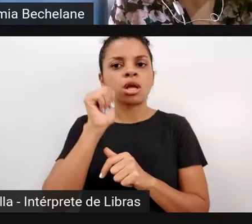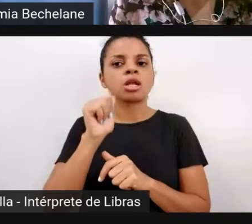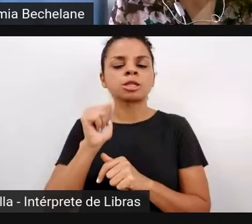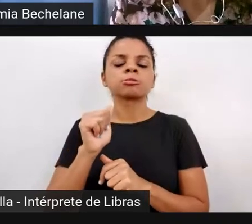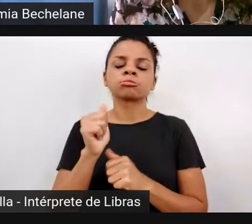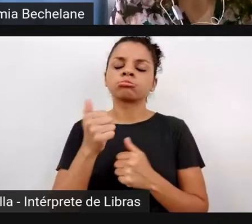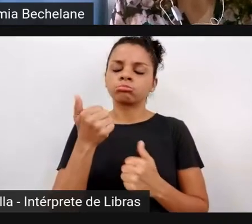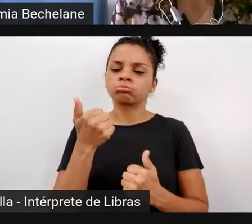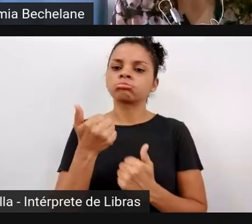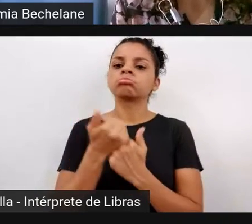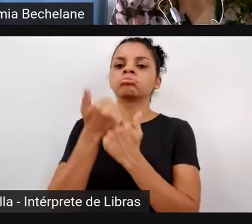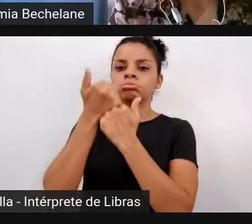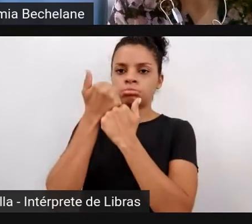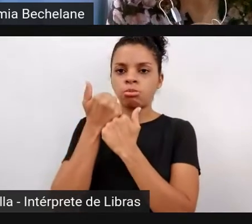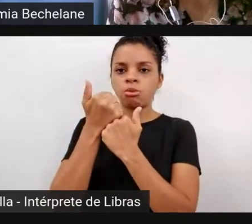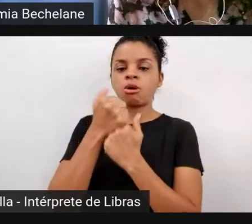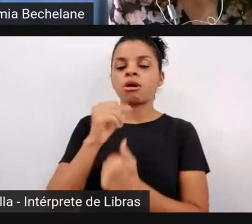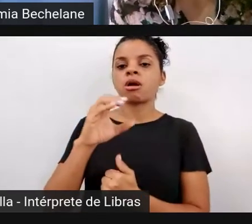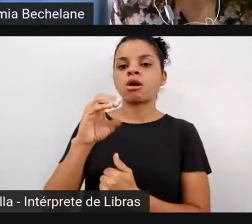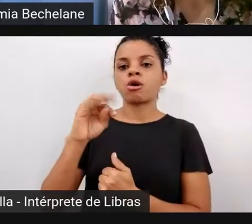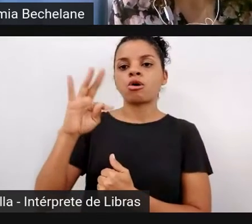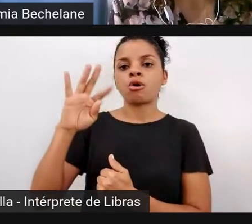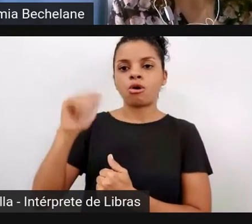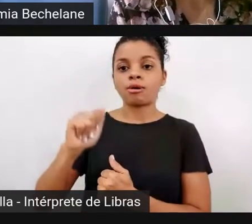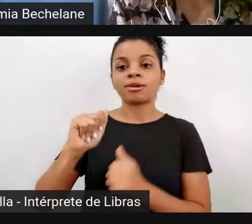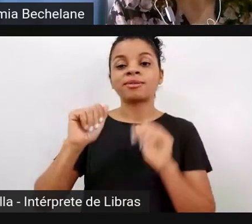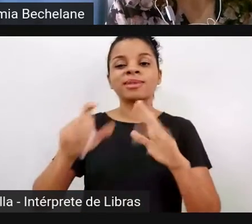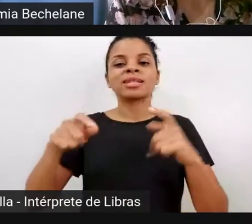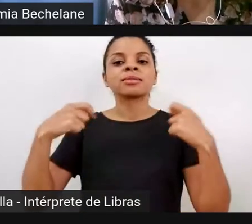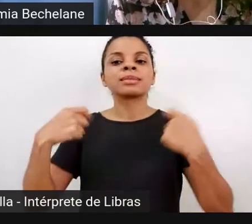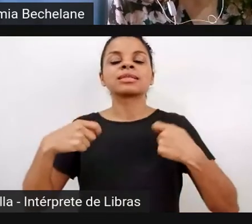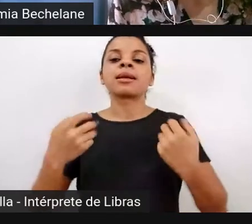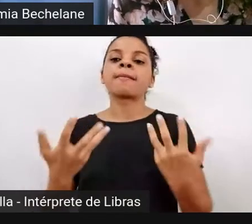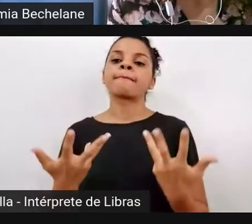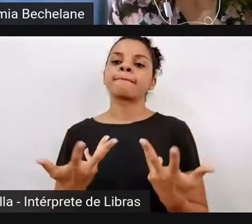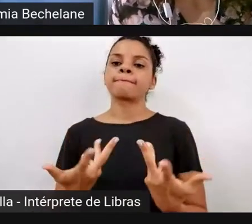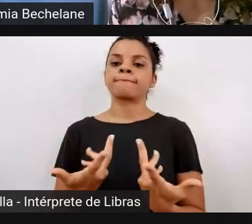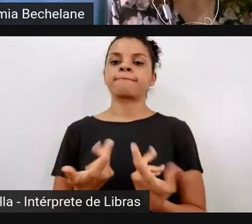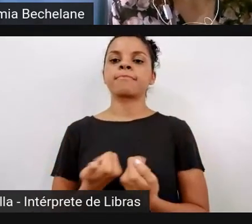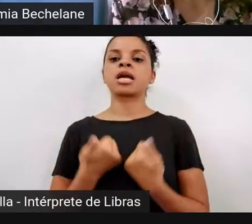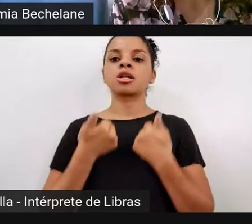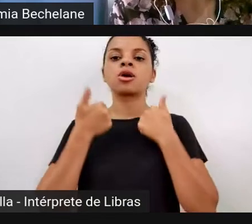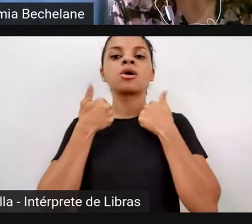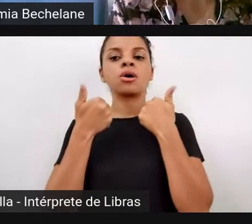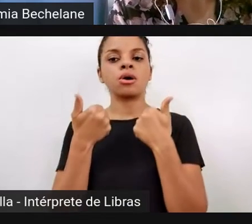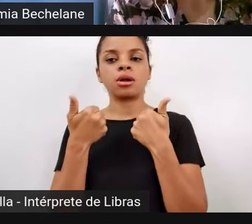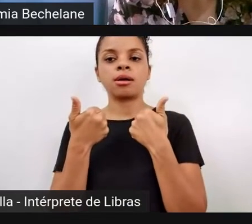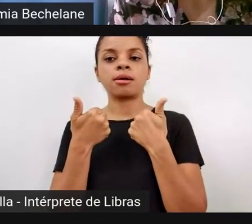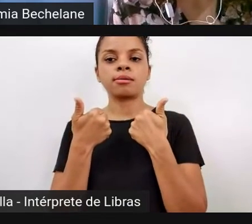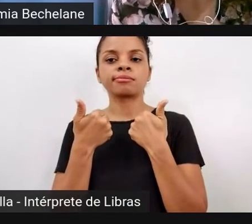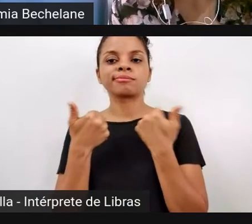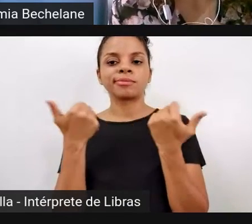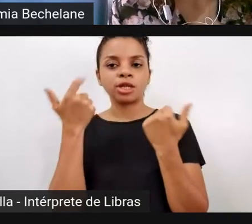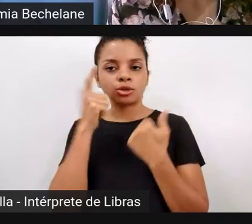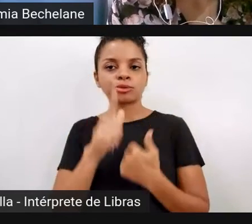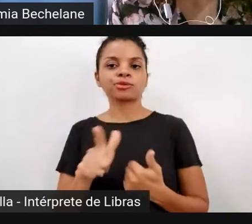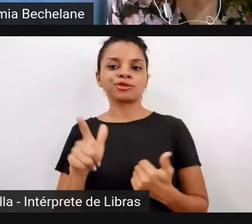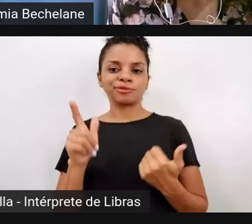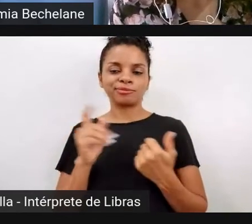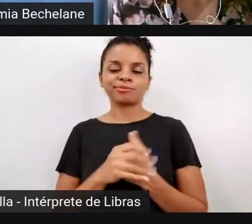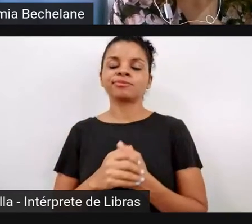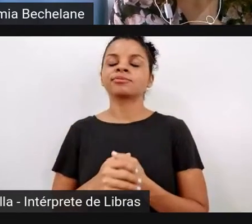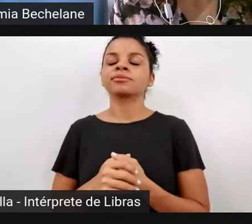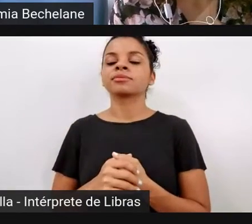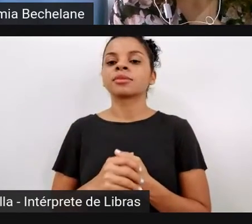cotas. Ela precisa ser aprimorada para ela ser exatamente mais eficiente, mas o meu ponto no